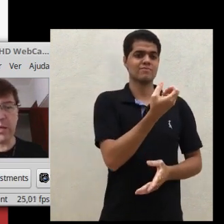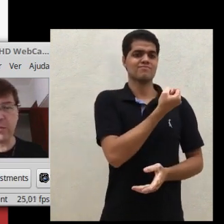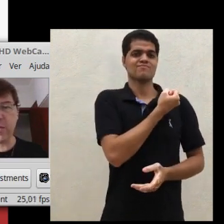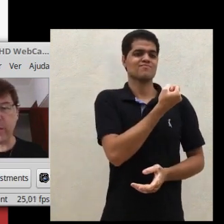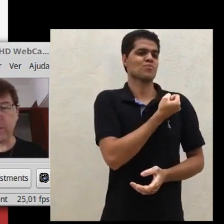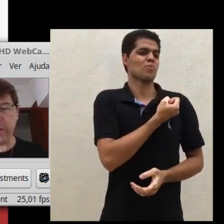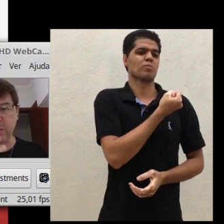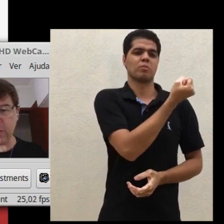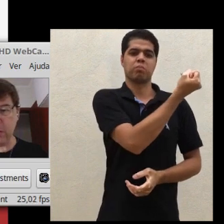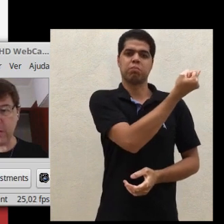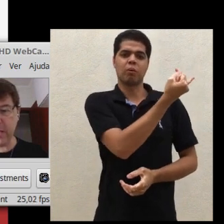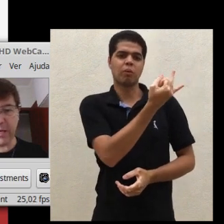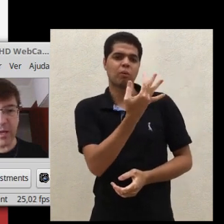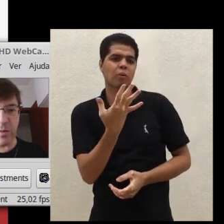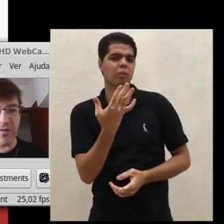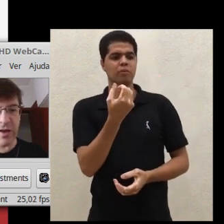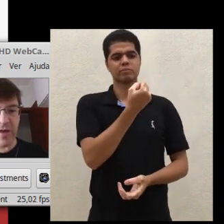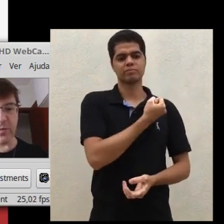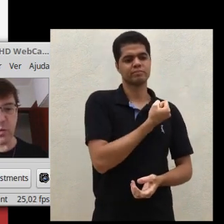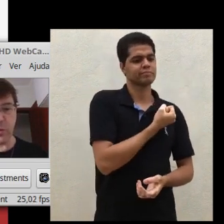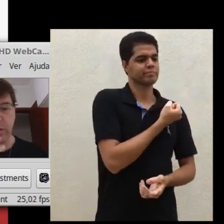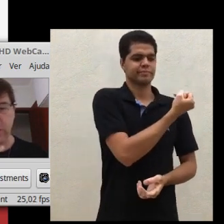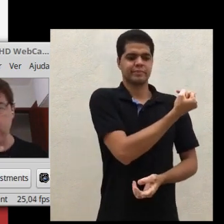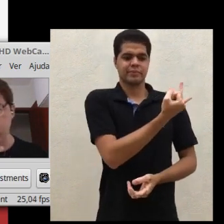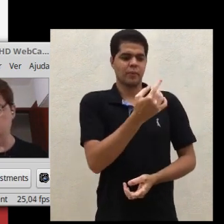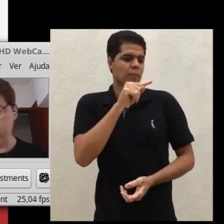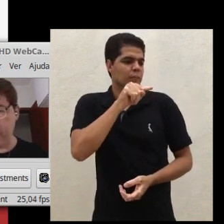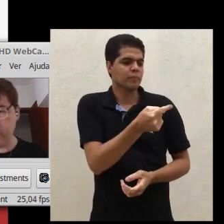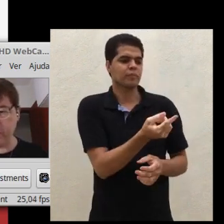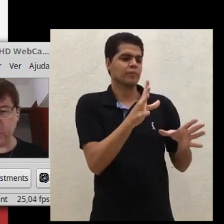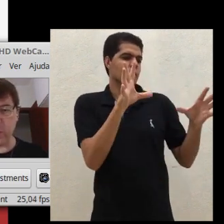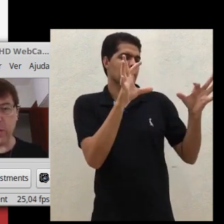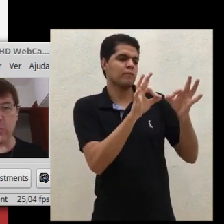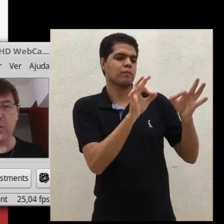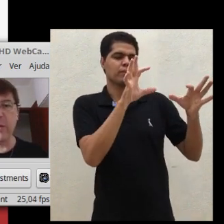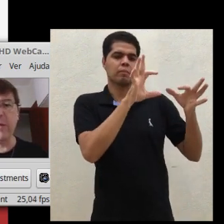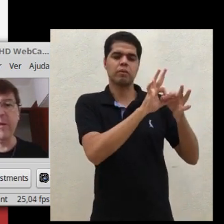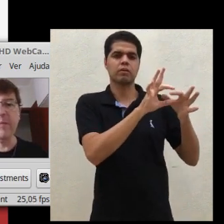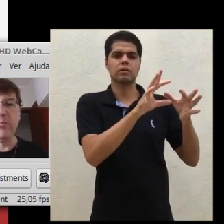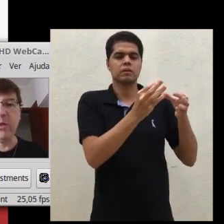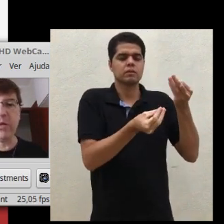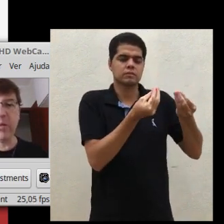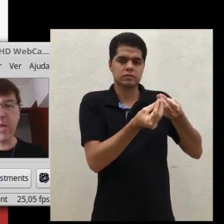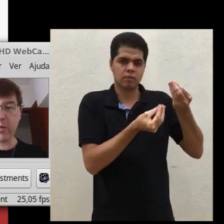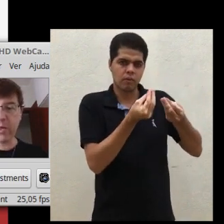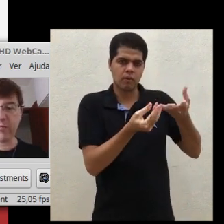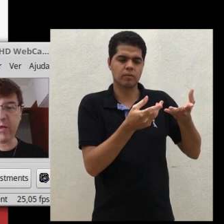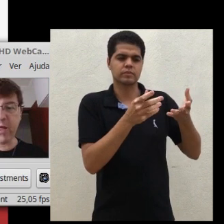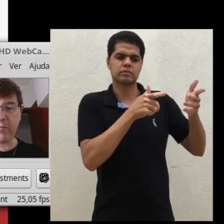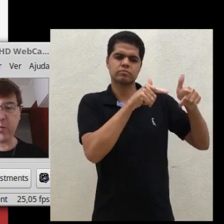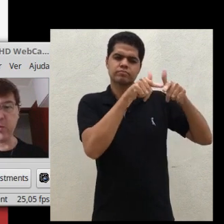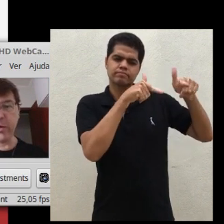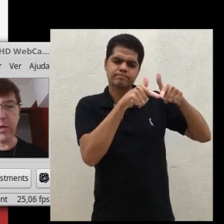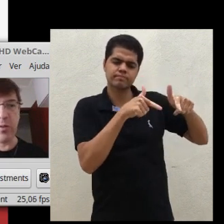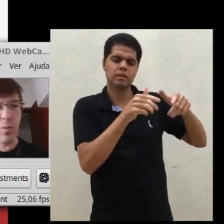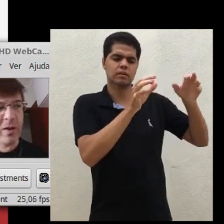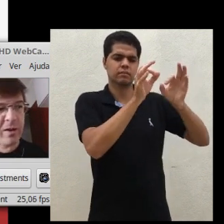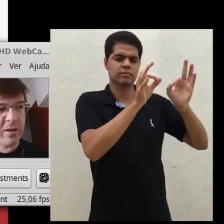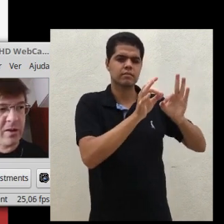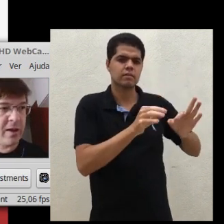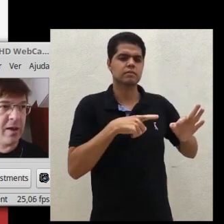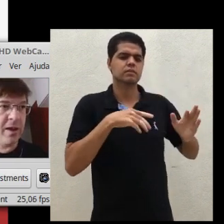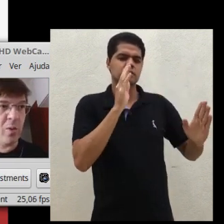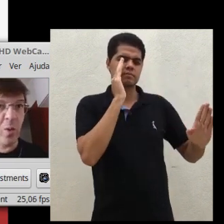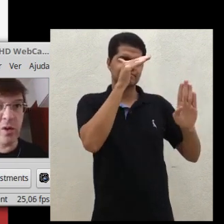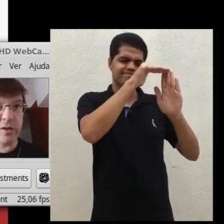Enquanto que lá no C++ eu tenho que declarar uma variável do tipo inteiro, do tipo ponto flutuante, e trabalhar com aquela variável, com